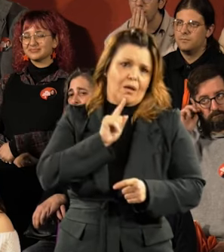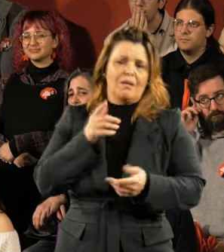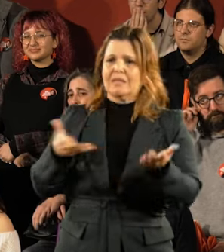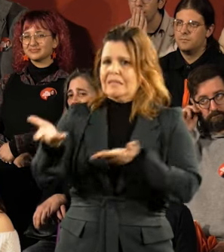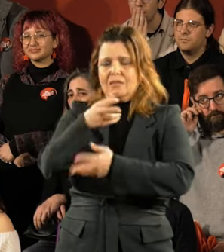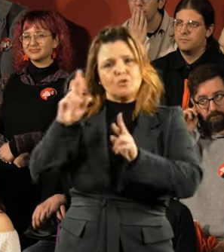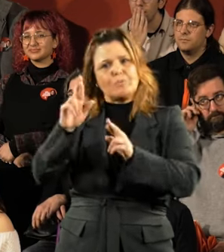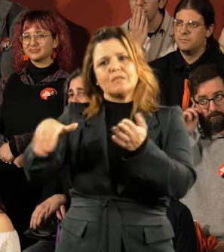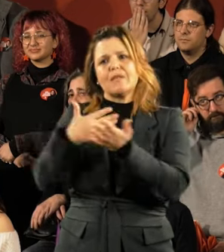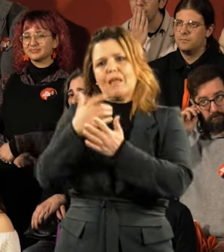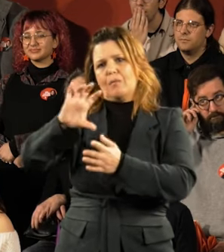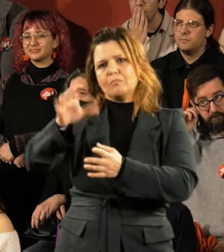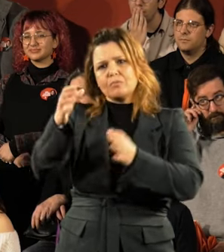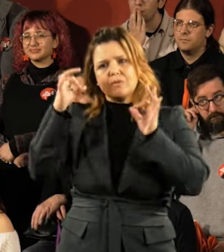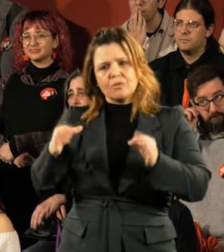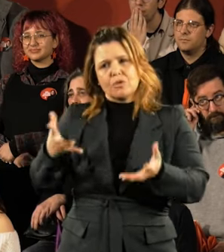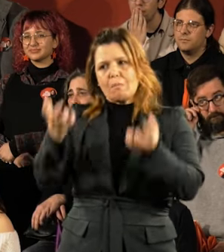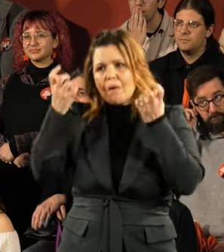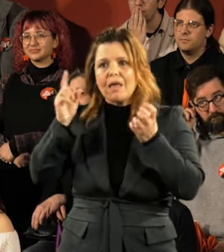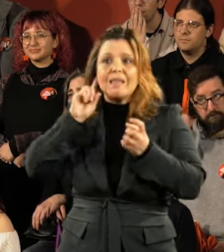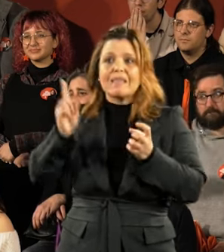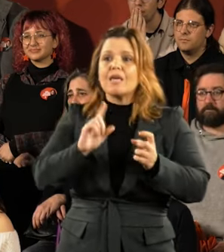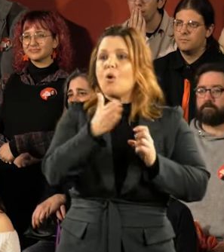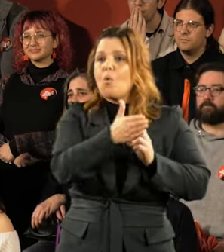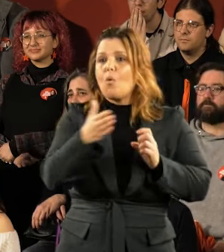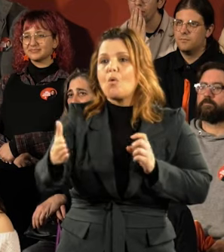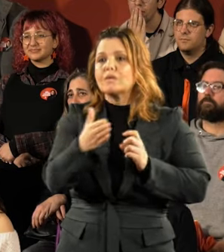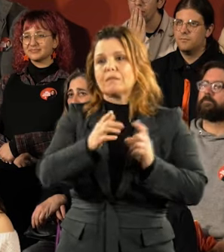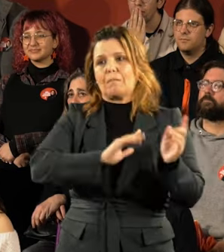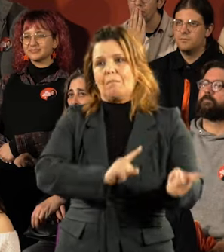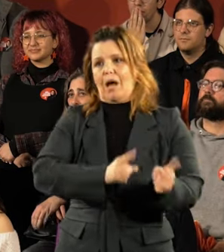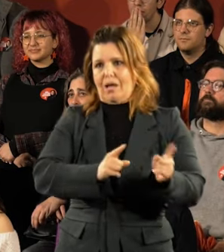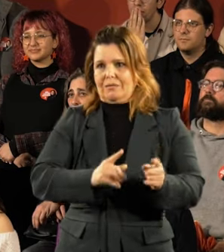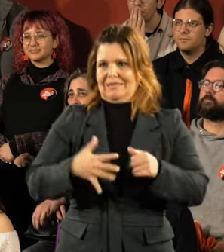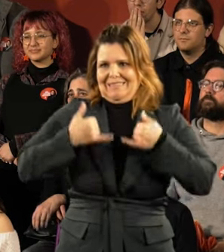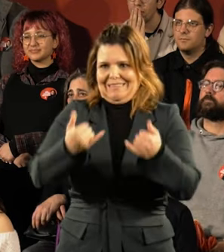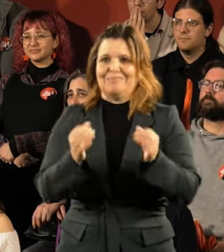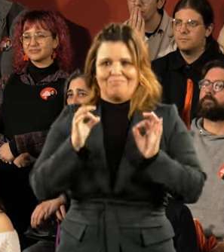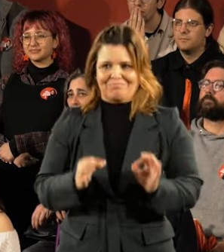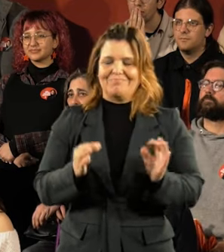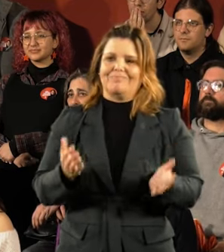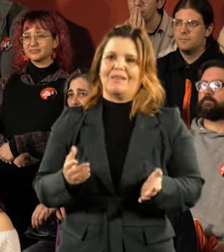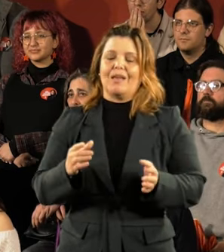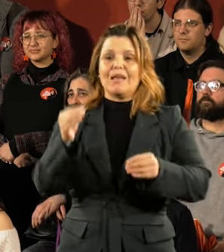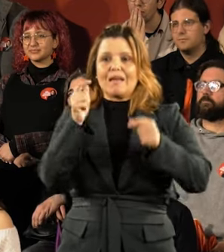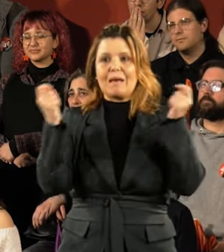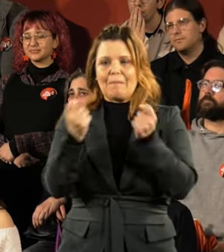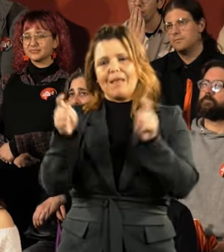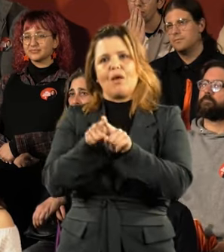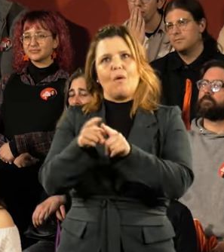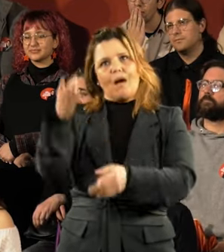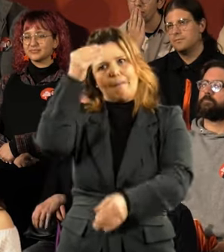país que queremos no dia seguinte no dia 11 de Março fazer uma campanha é uma